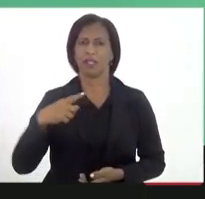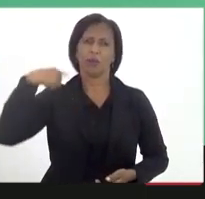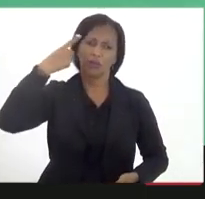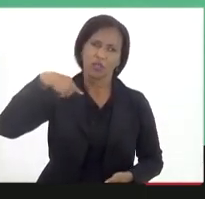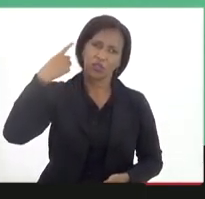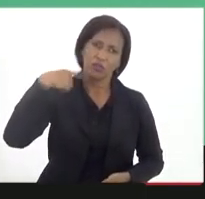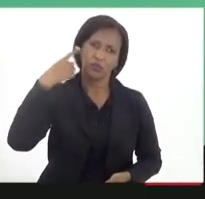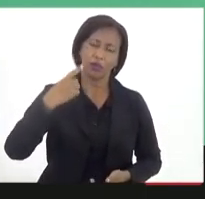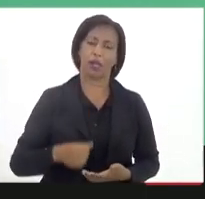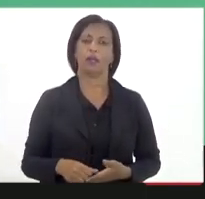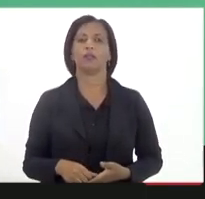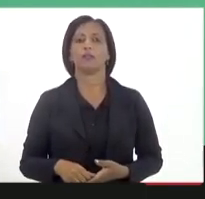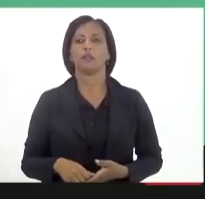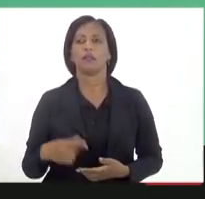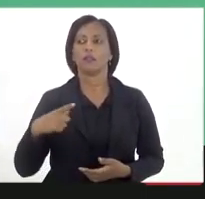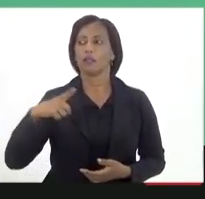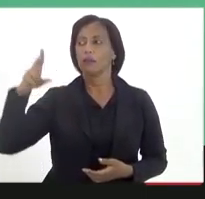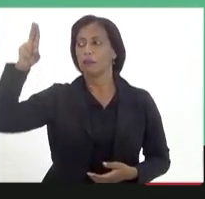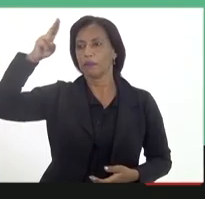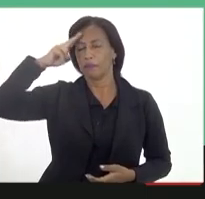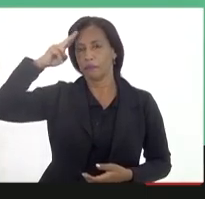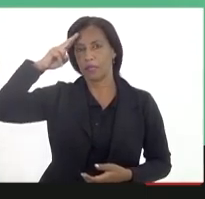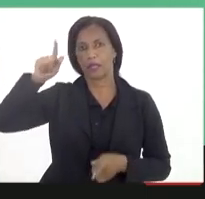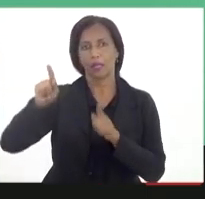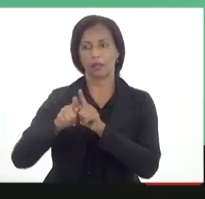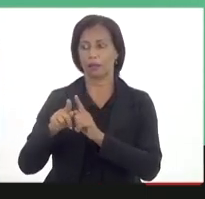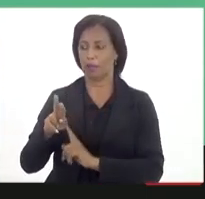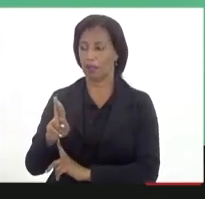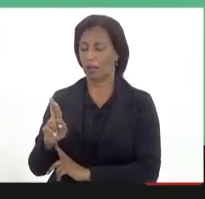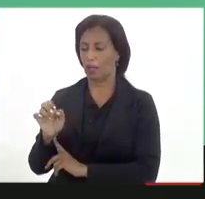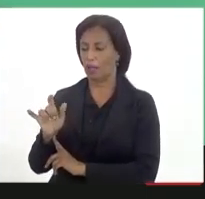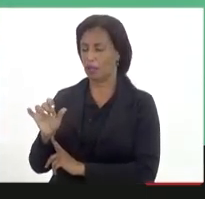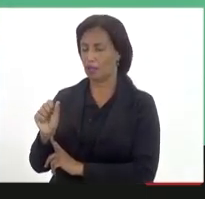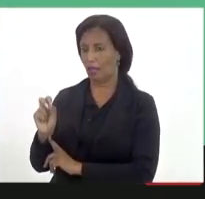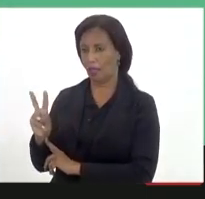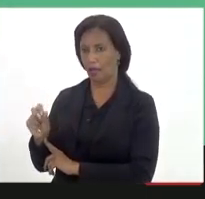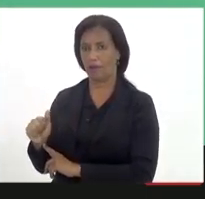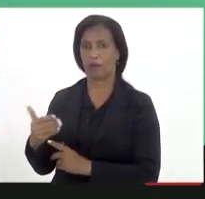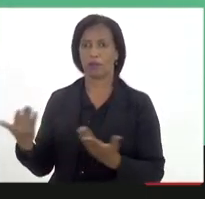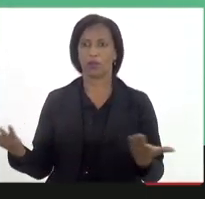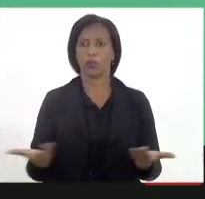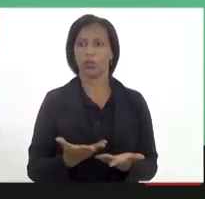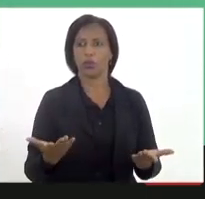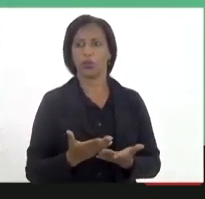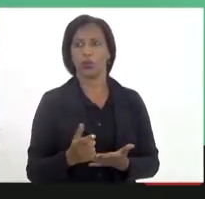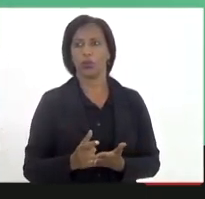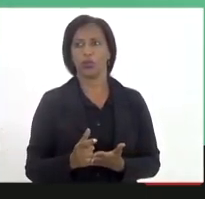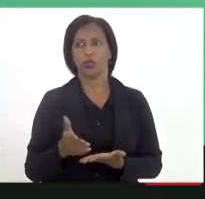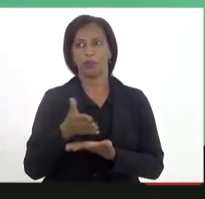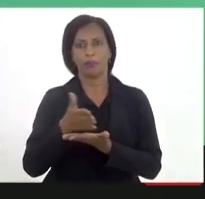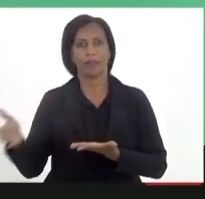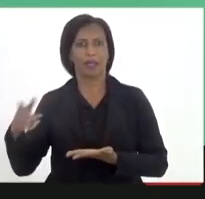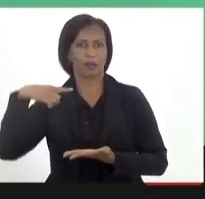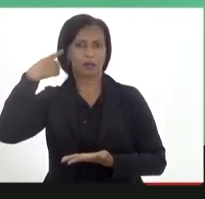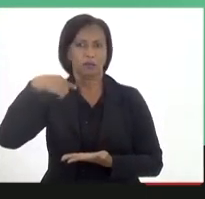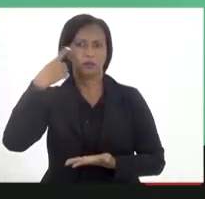advogados e militares da reserva que fazem parte da comissão é que hoje é militares da reserva aqui hoje são advogados